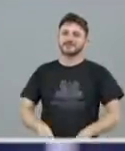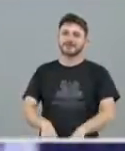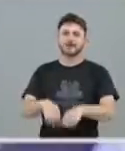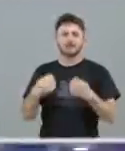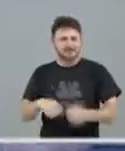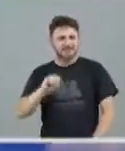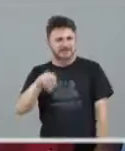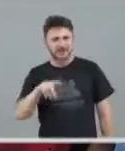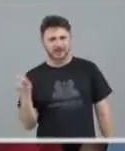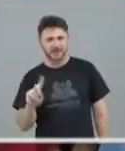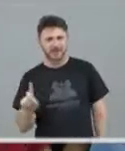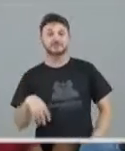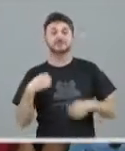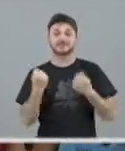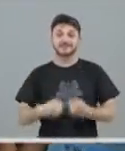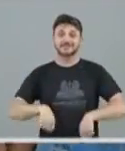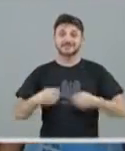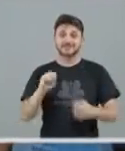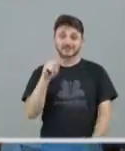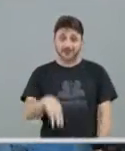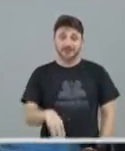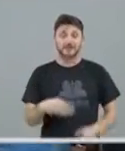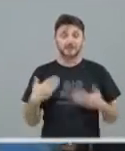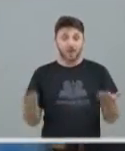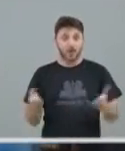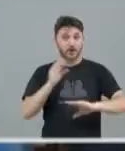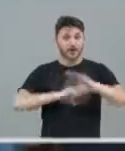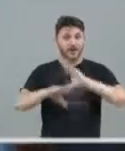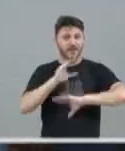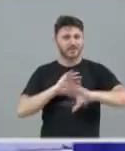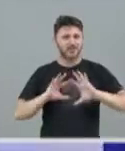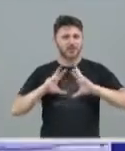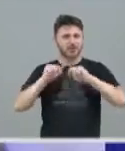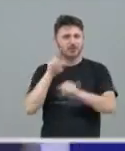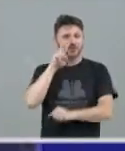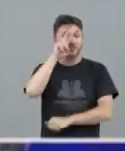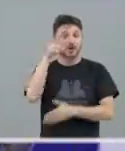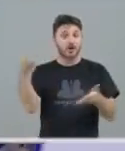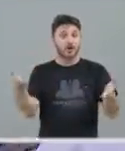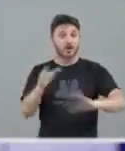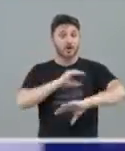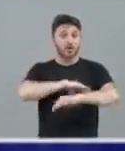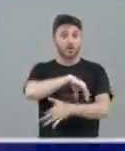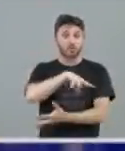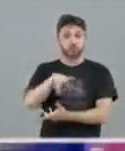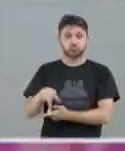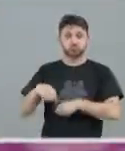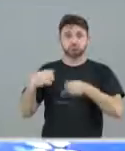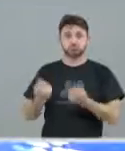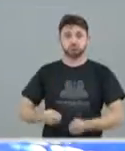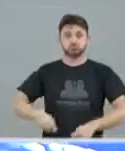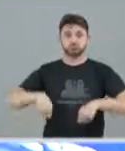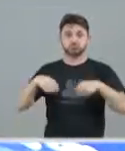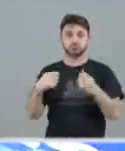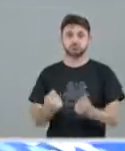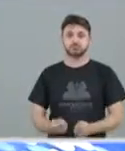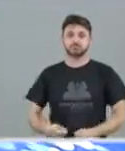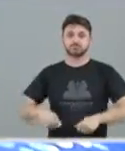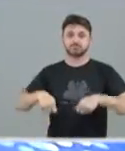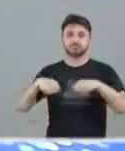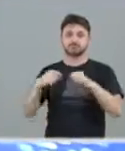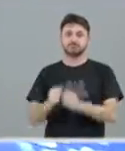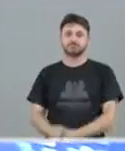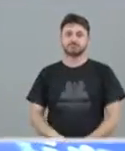ou não precisa? Então tá, canta com toda a sua força agora. O mundo precisa, vai. O